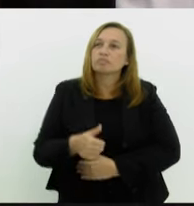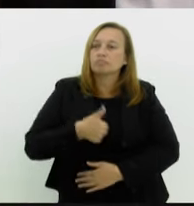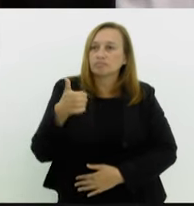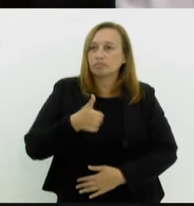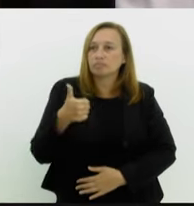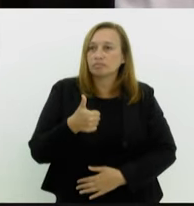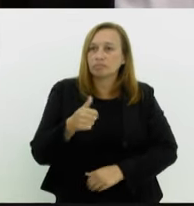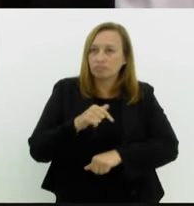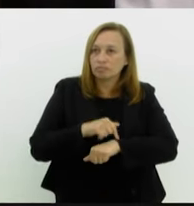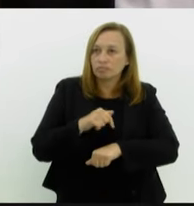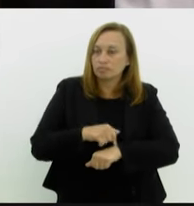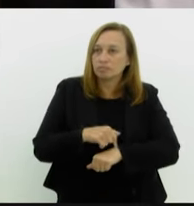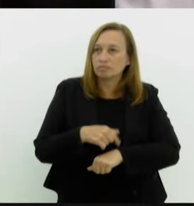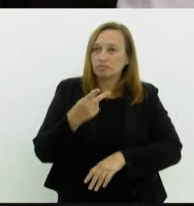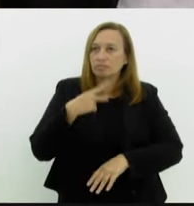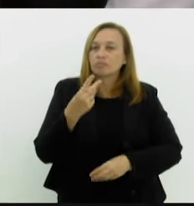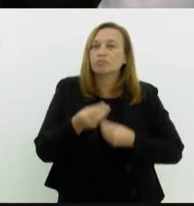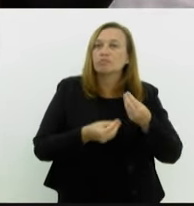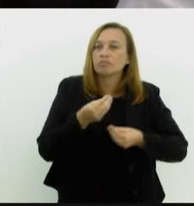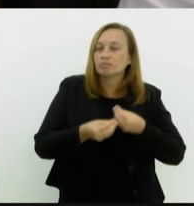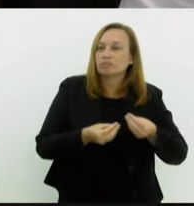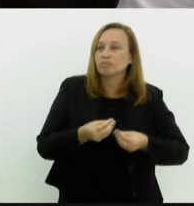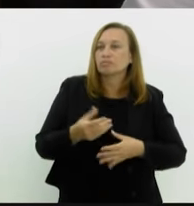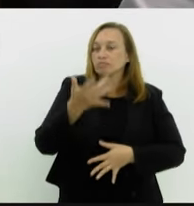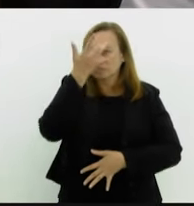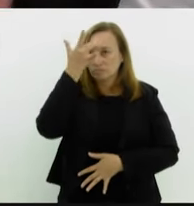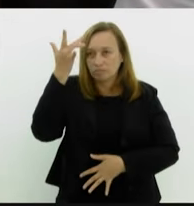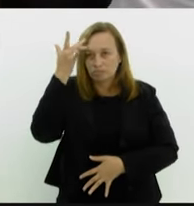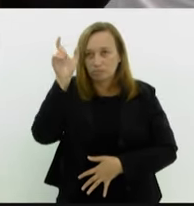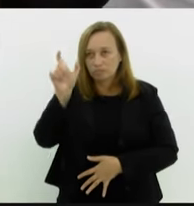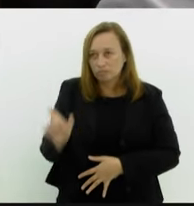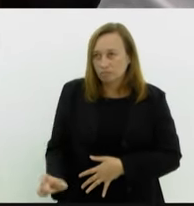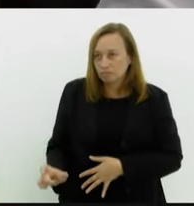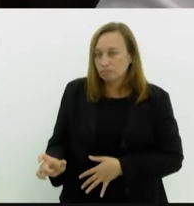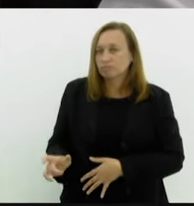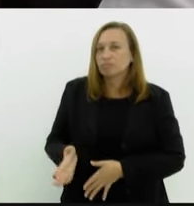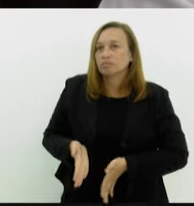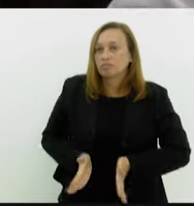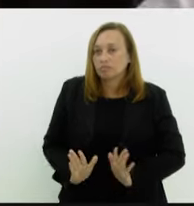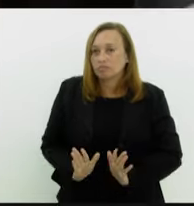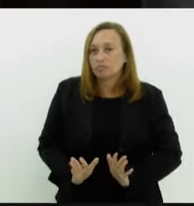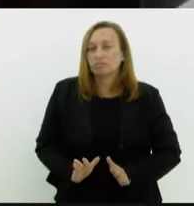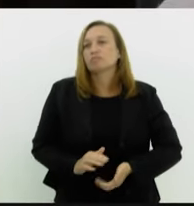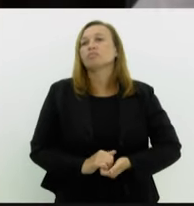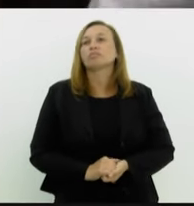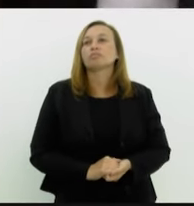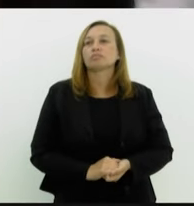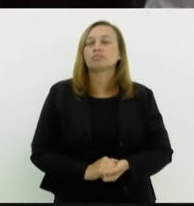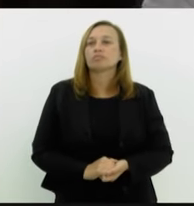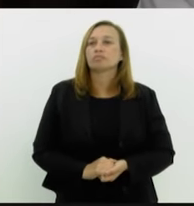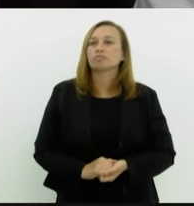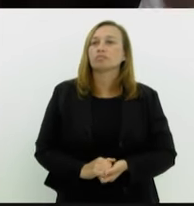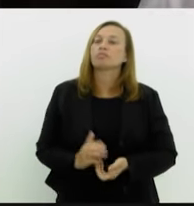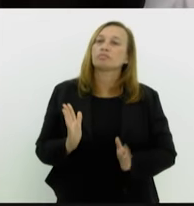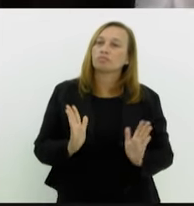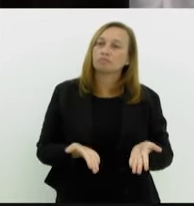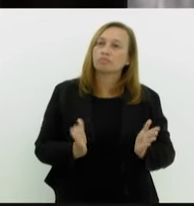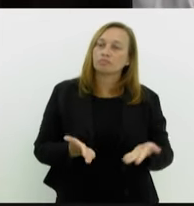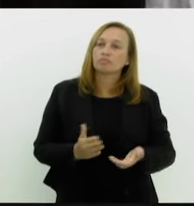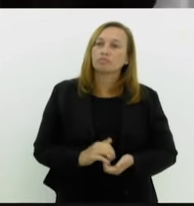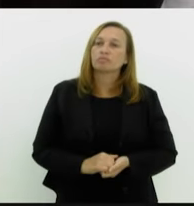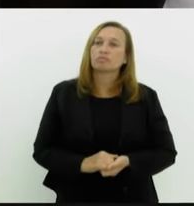infância a gente tem que se questionar como é que tá o estado de saúde mental dessa criança que tá nascendo sobre essas condições vamos passar agora para